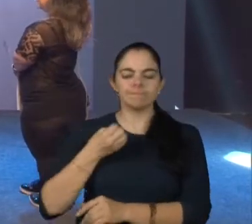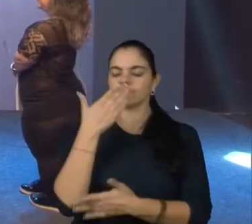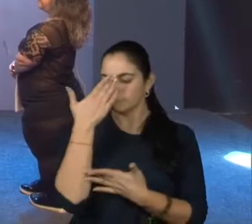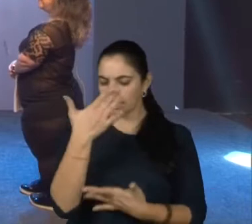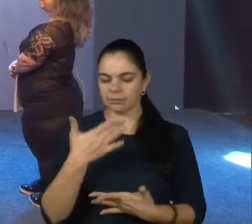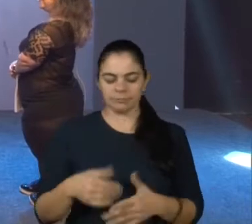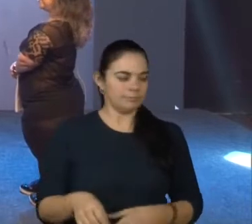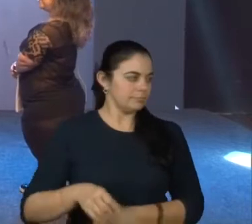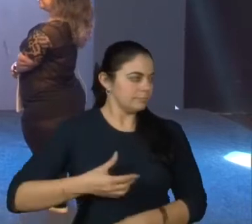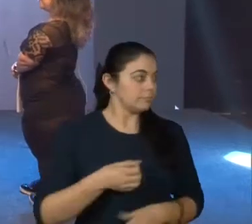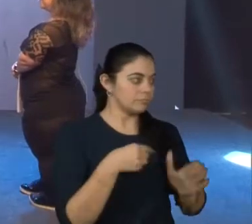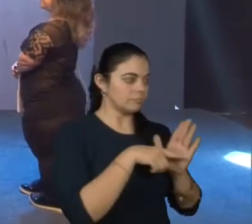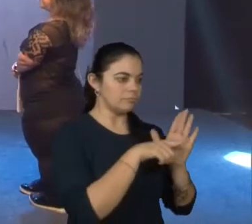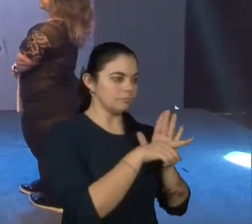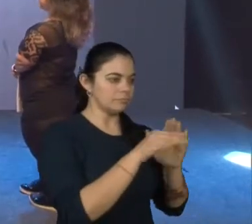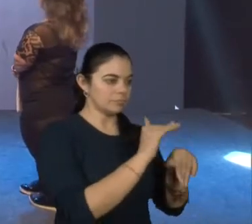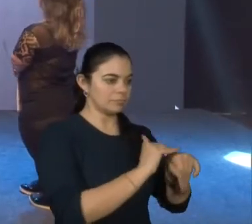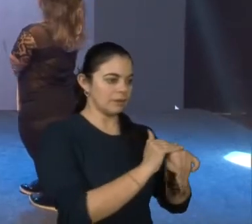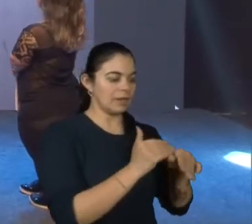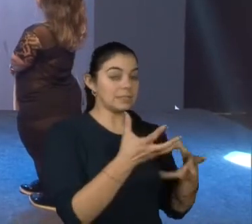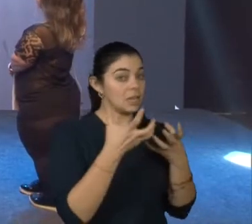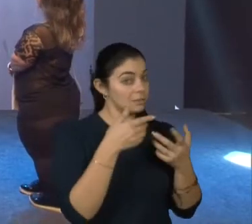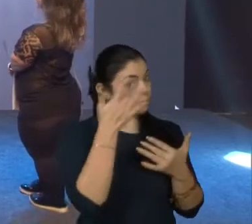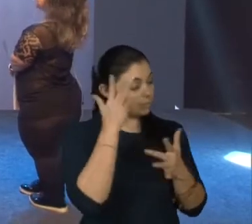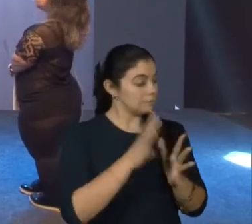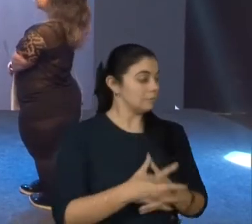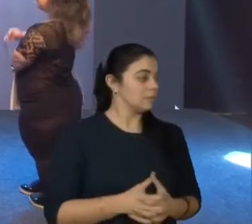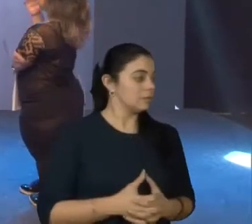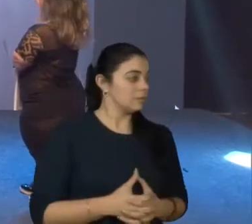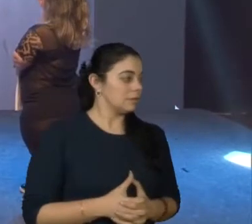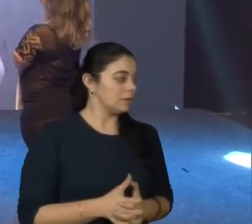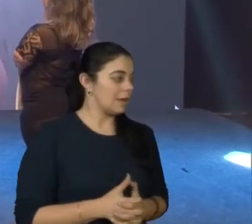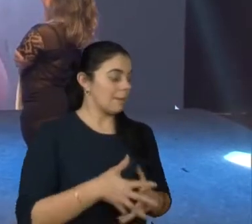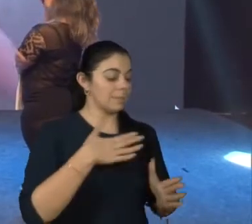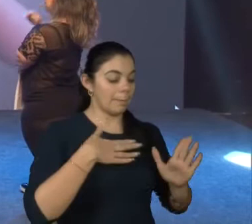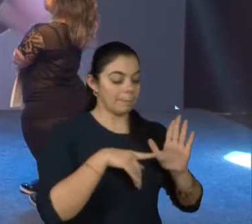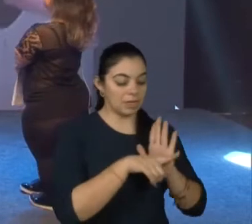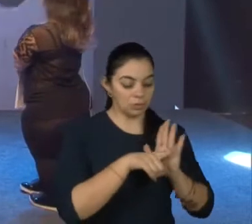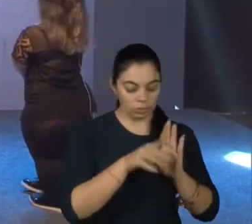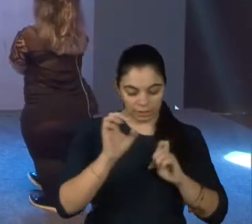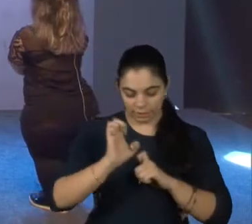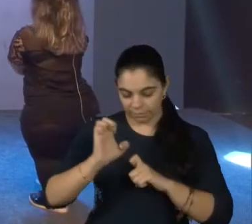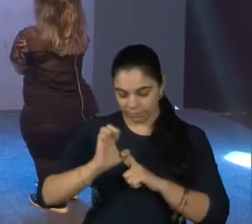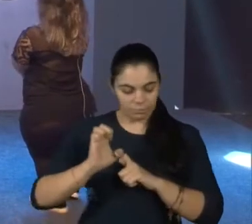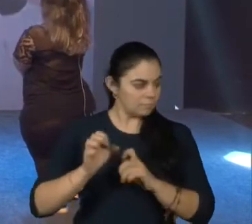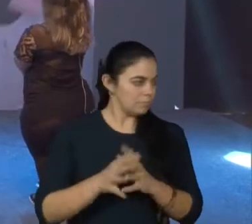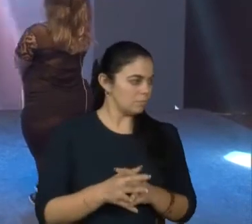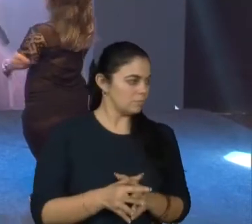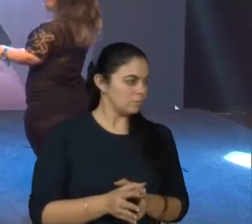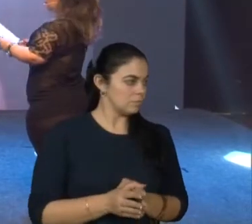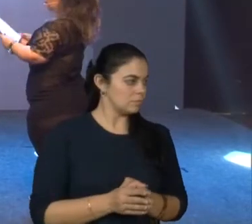vamos iniciar a nossa roda de conversa. A gente quer saber de vocês. A minha pergunta para você, Hernan, de que